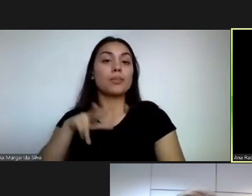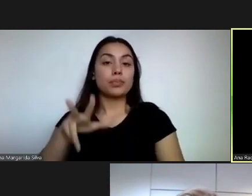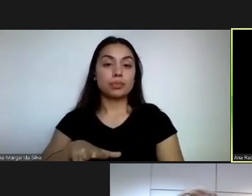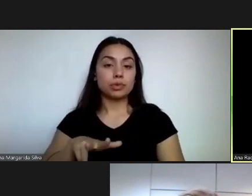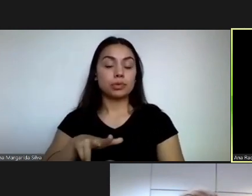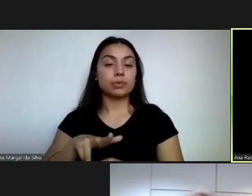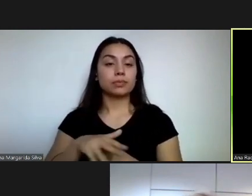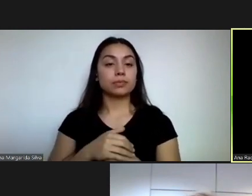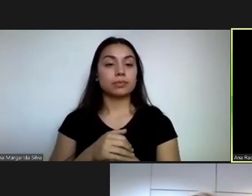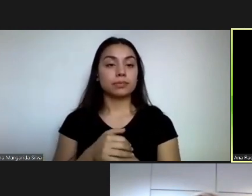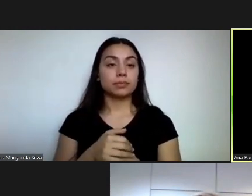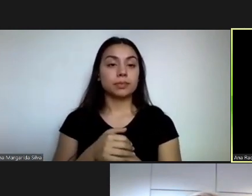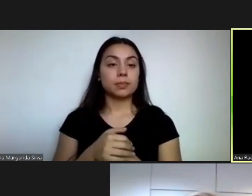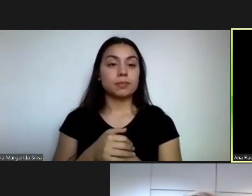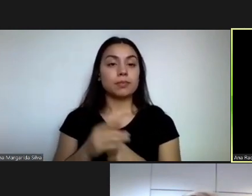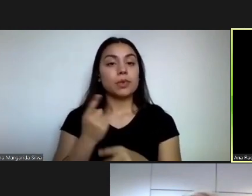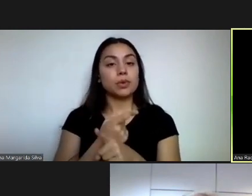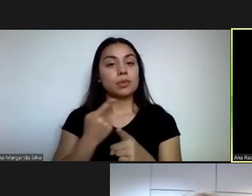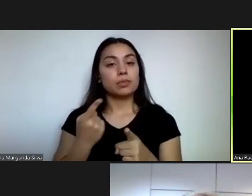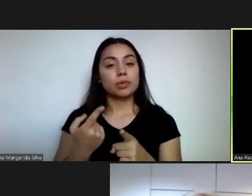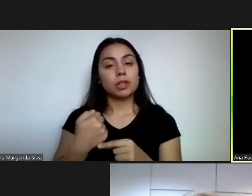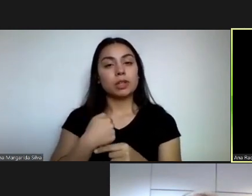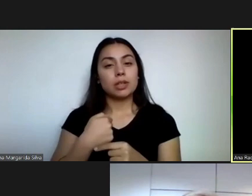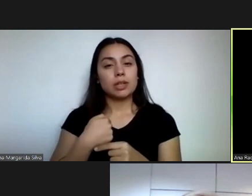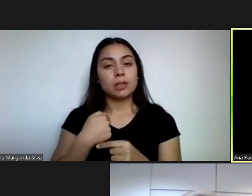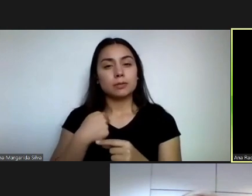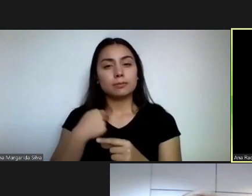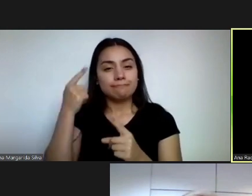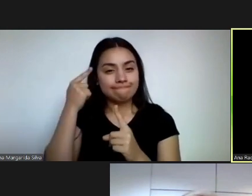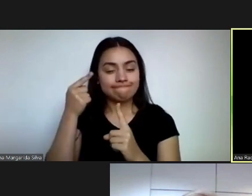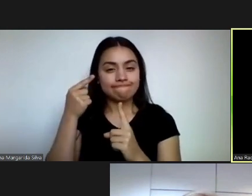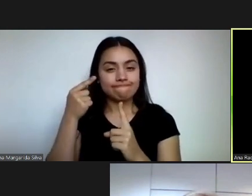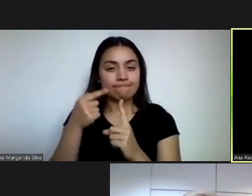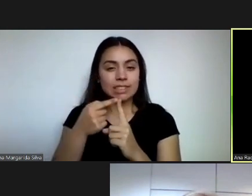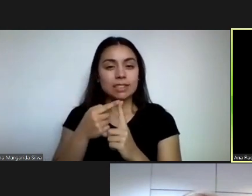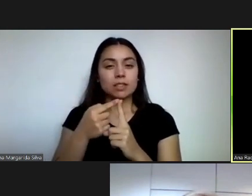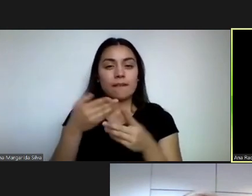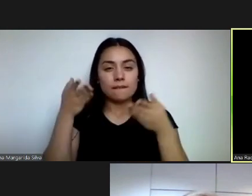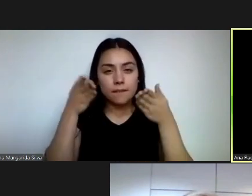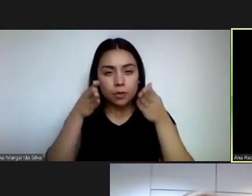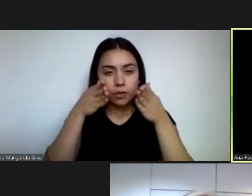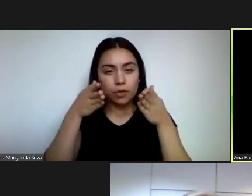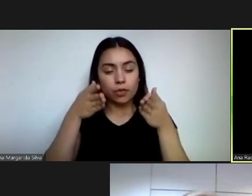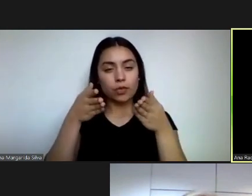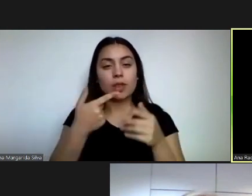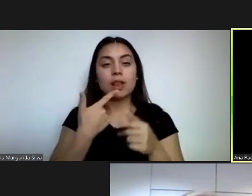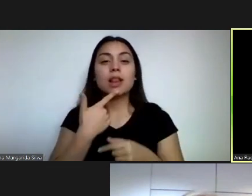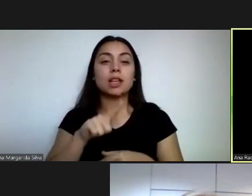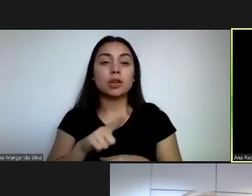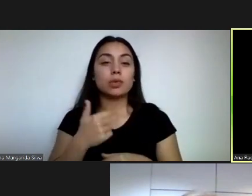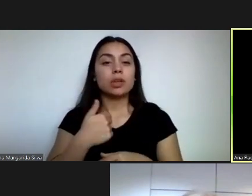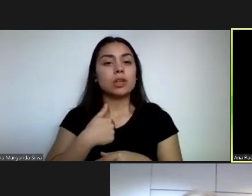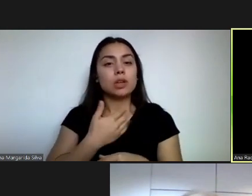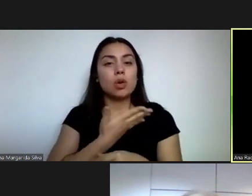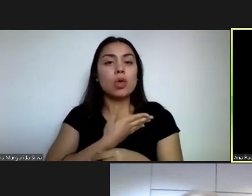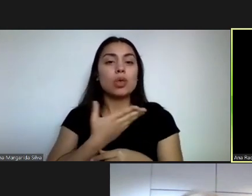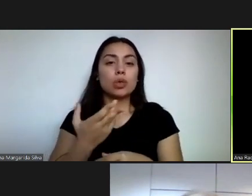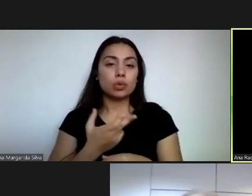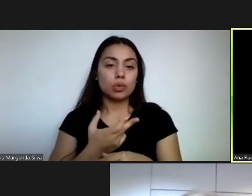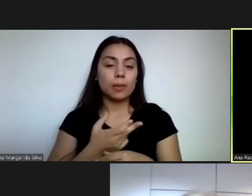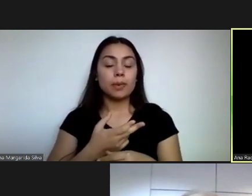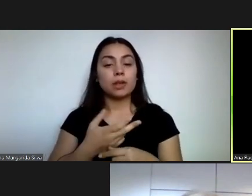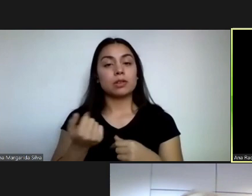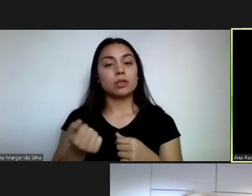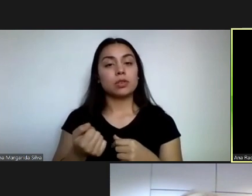e porque é que eu tenho essa obsessão com as questões da língua. Comecei a partir da minha tese de doutoramento a estudar a integração